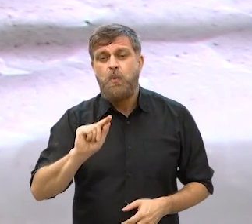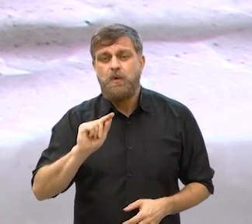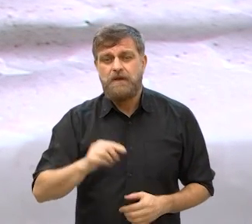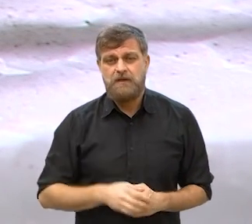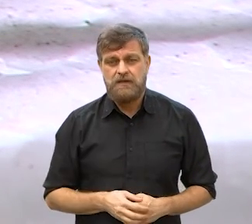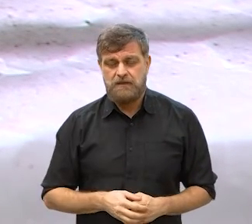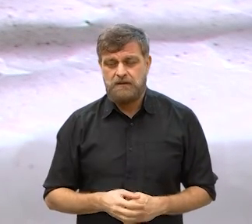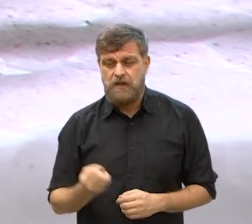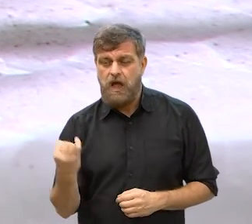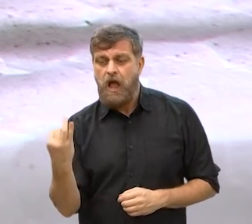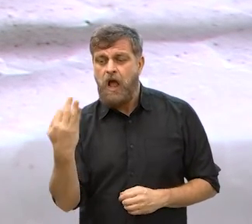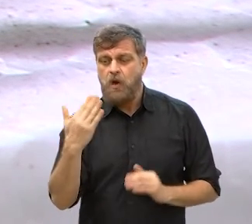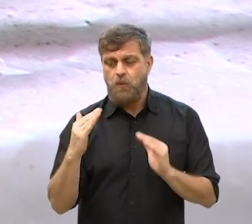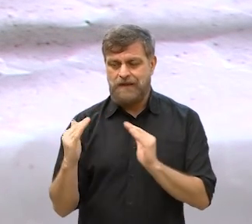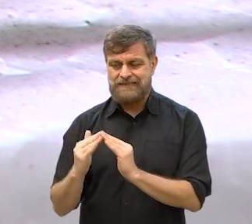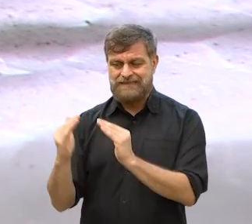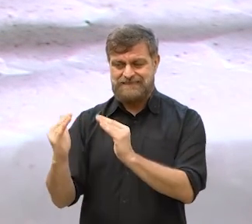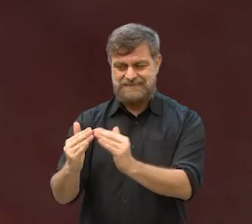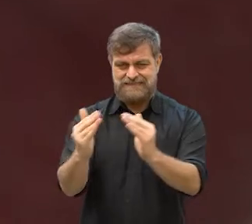quantos imóveis,